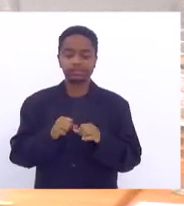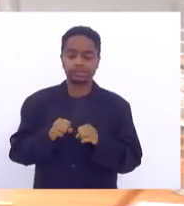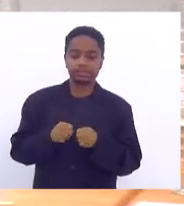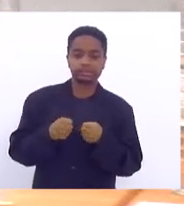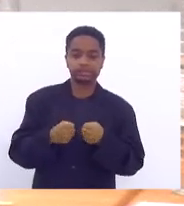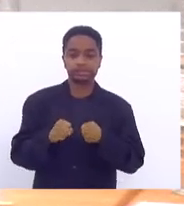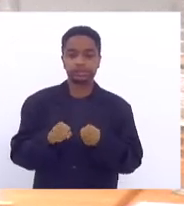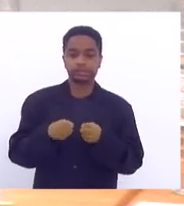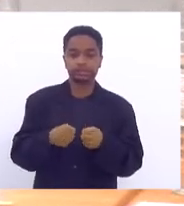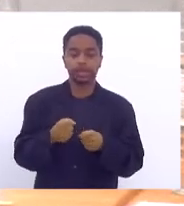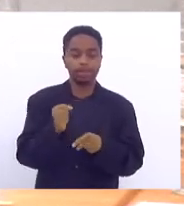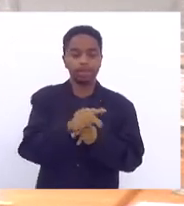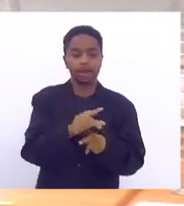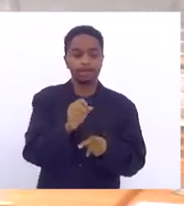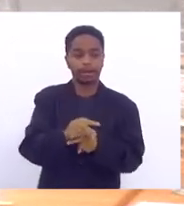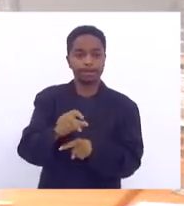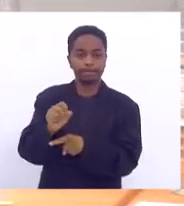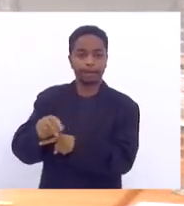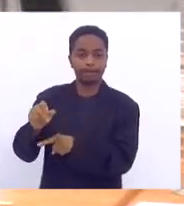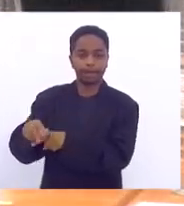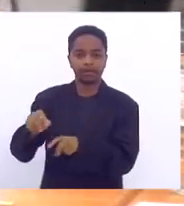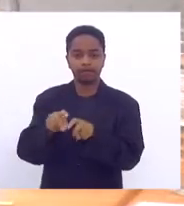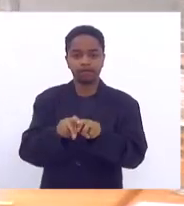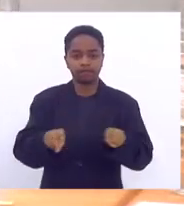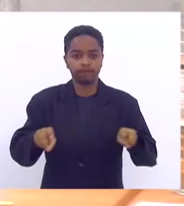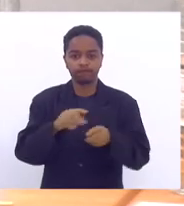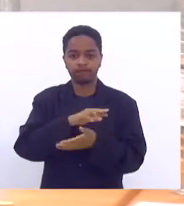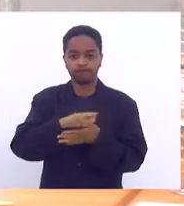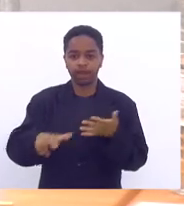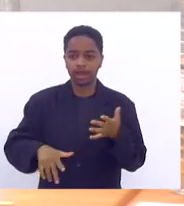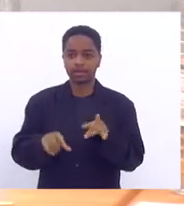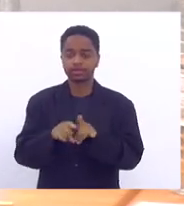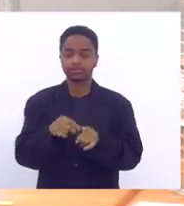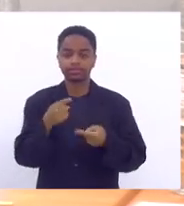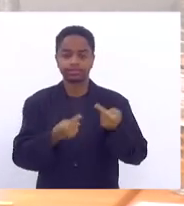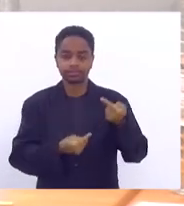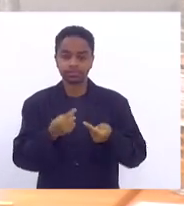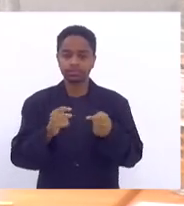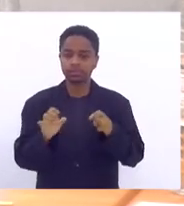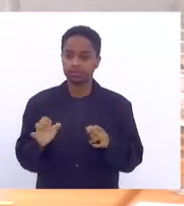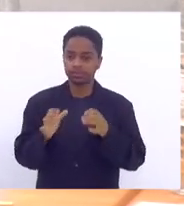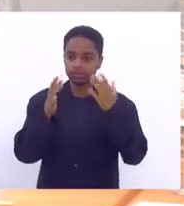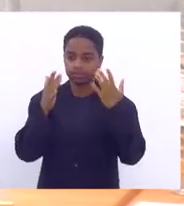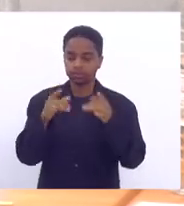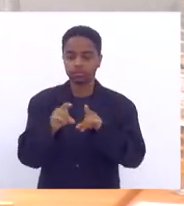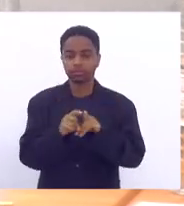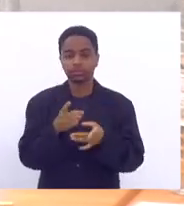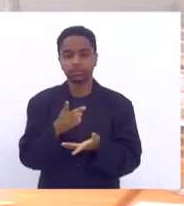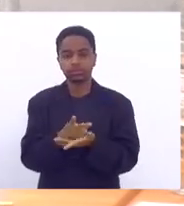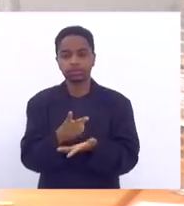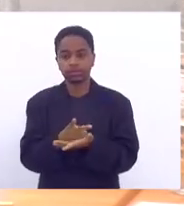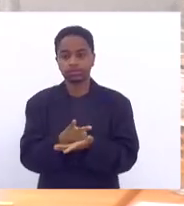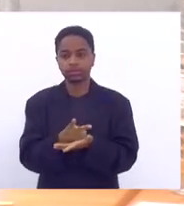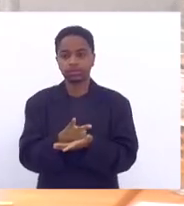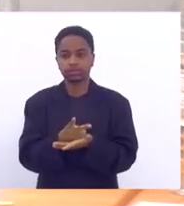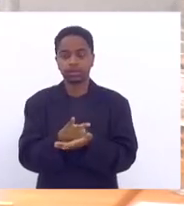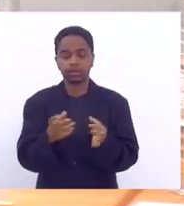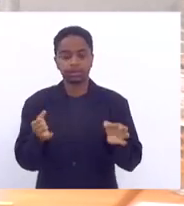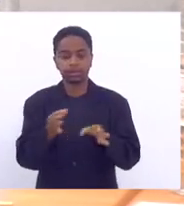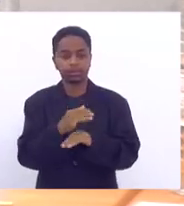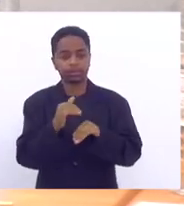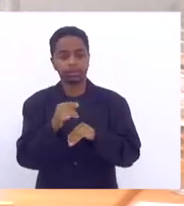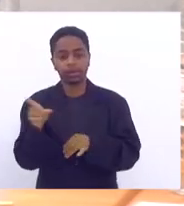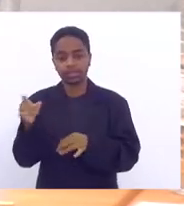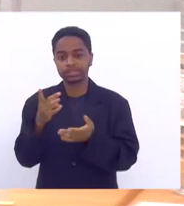lhe colocando em diversas mesas de de eventos de debates e sempre pronto dizendo estou lá tia